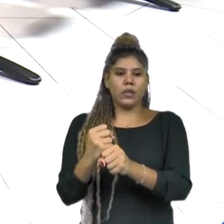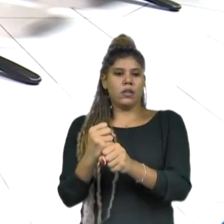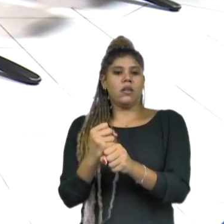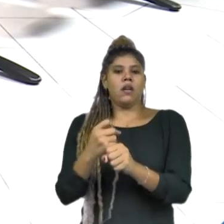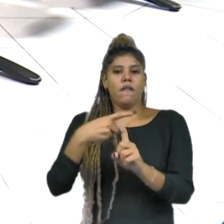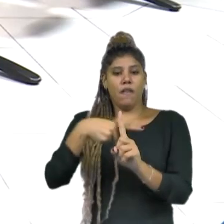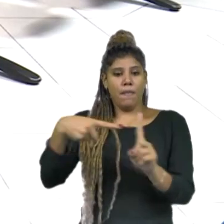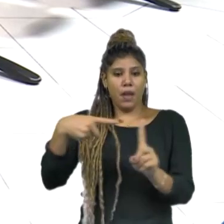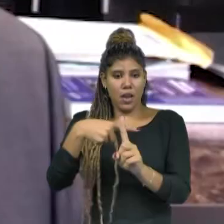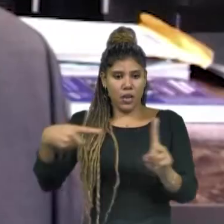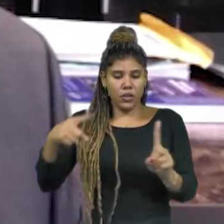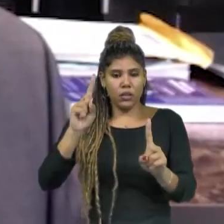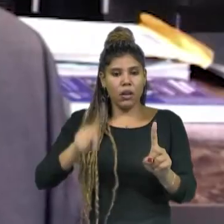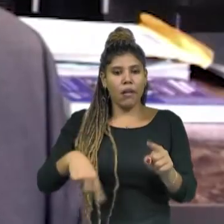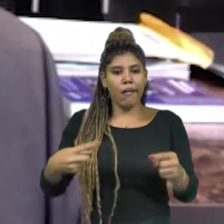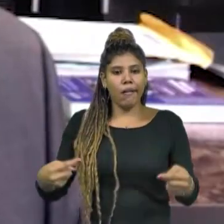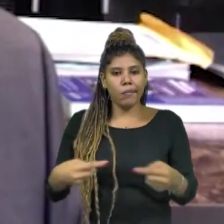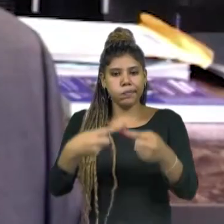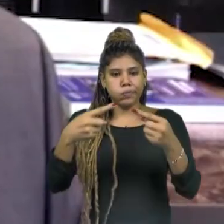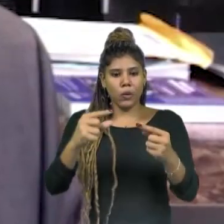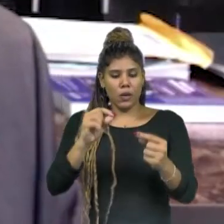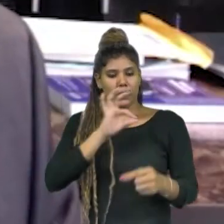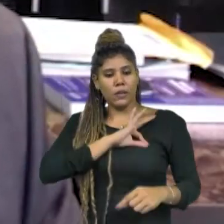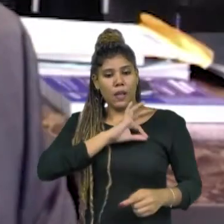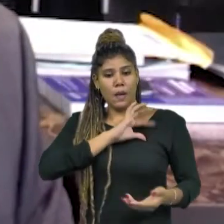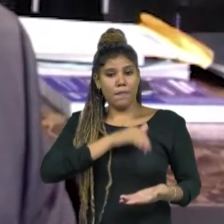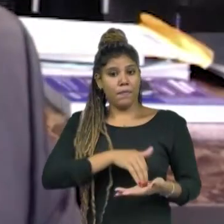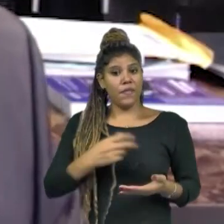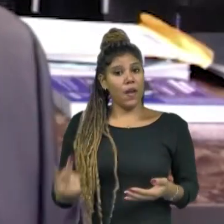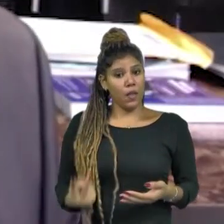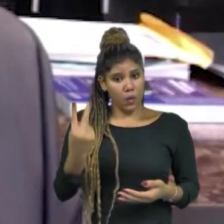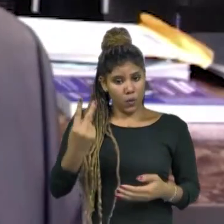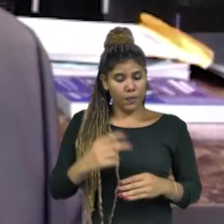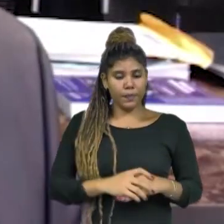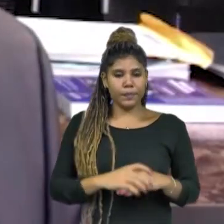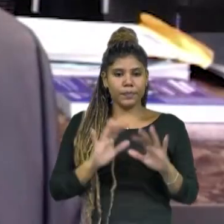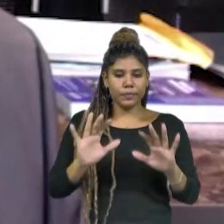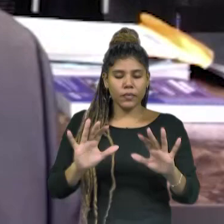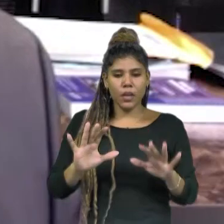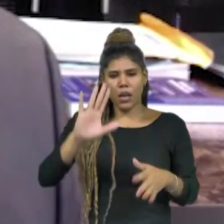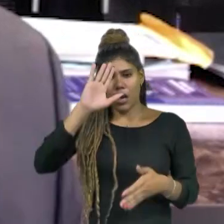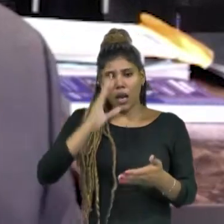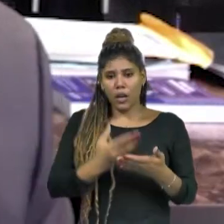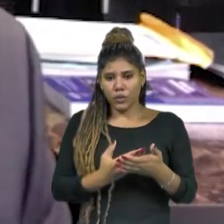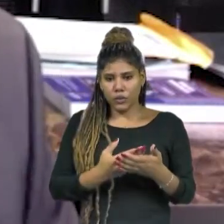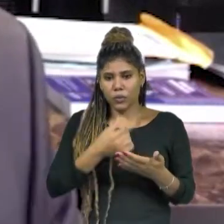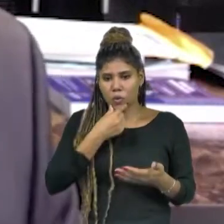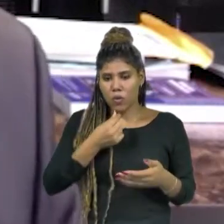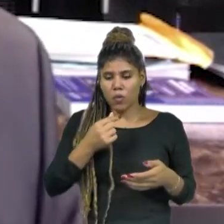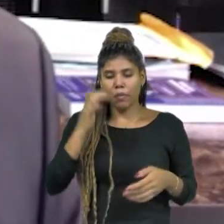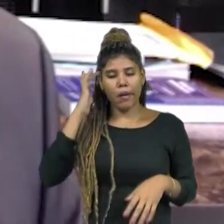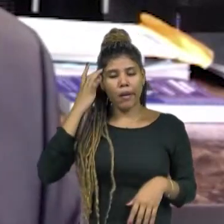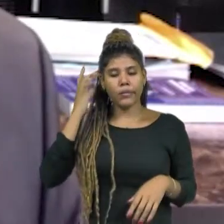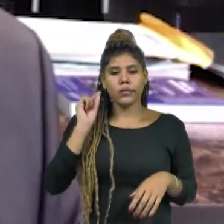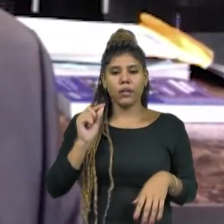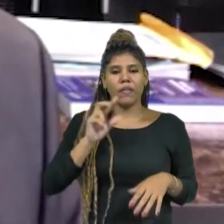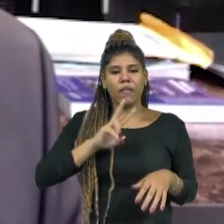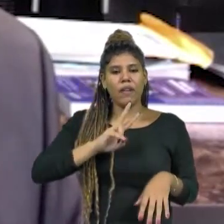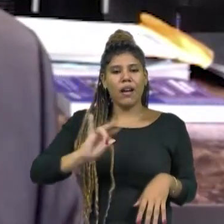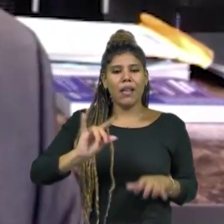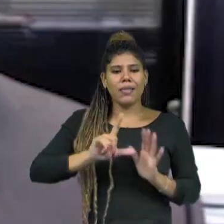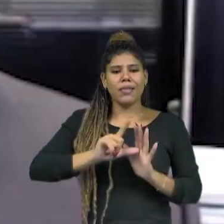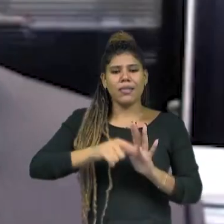salário mínimo vigente. O advogado Fernando Ferrer acredita que a matéria ainda deve demorar para ser aprovada pelo